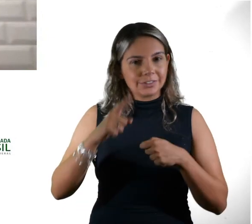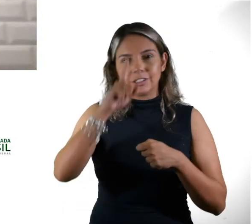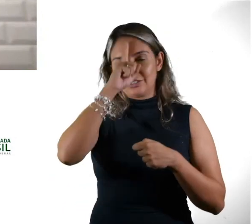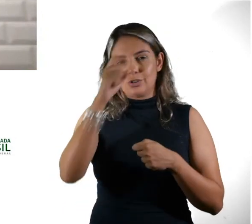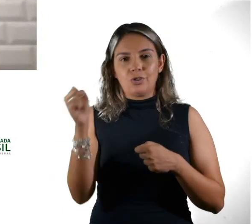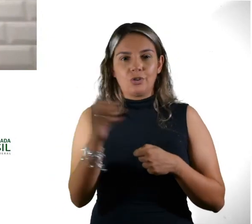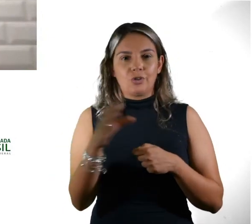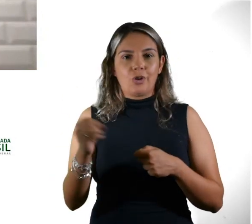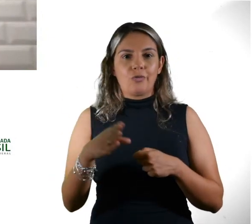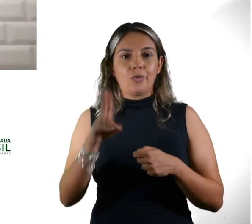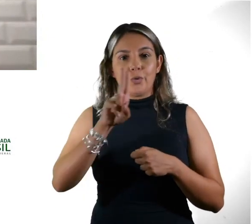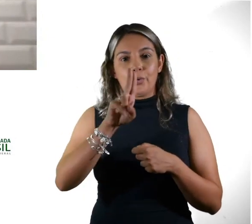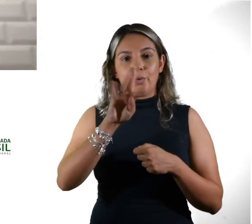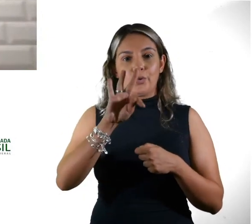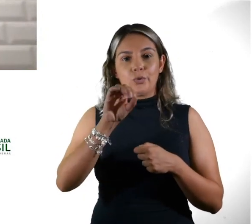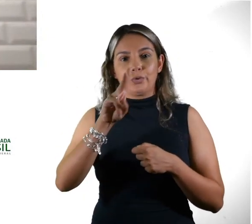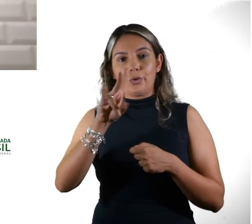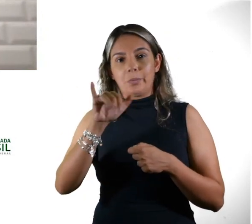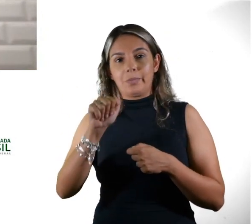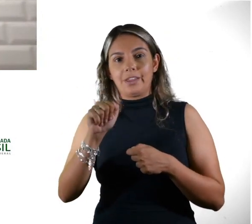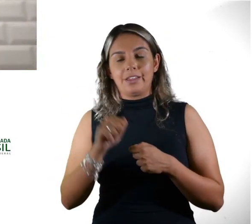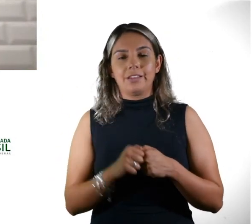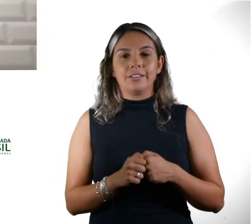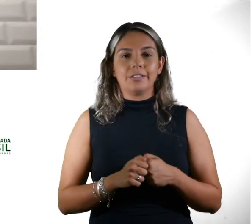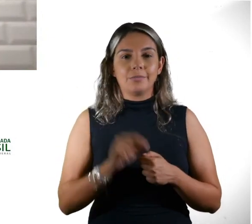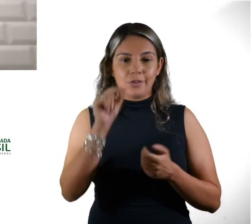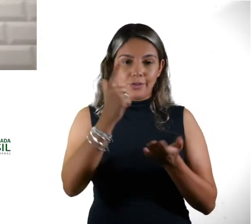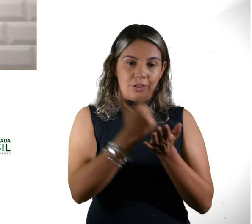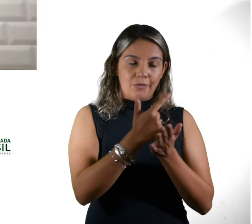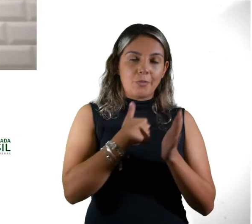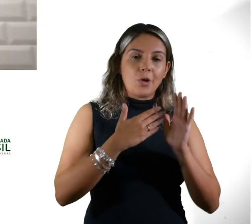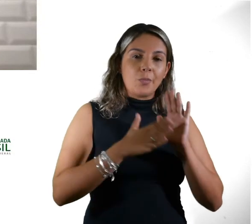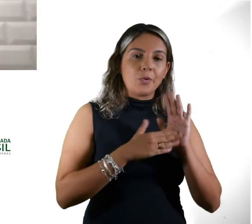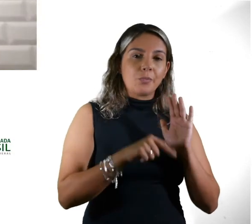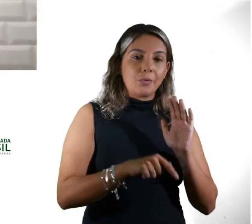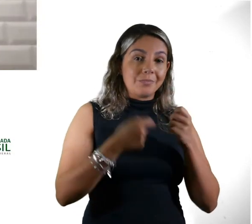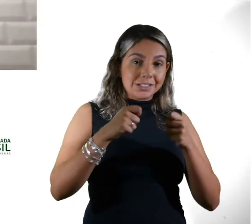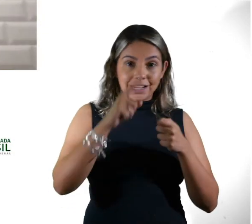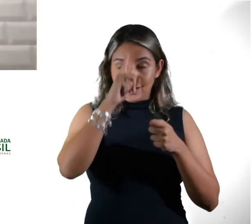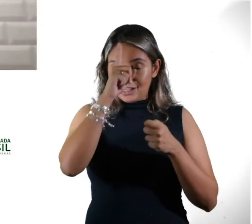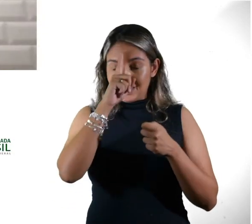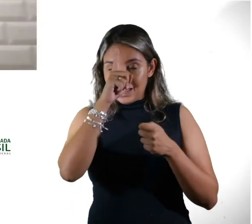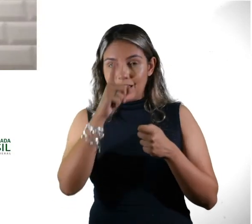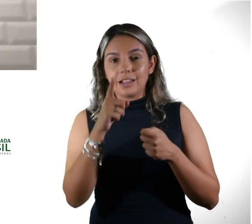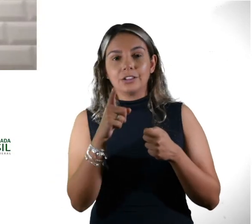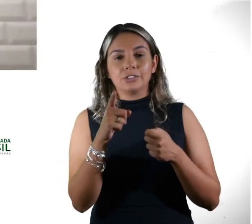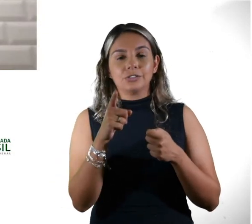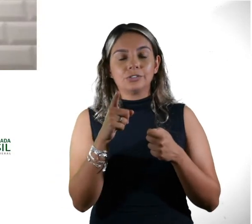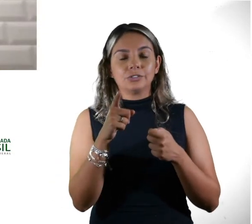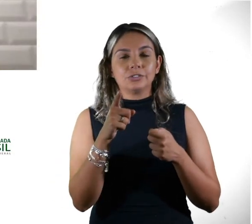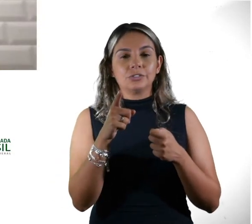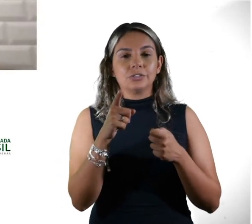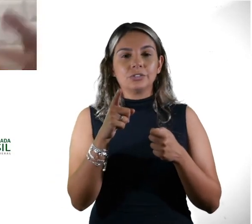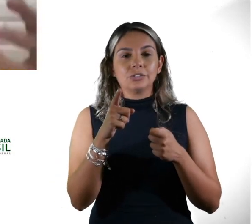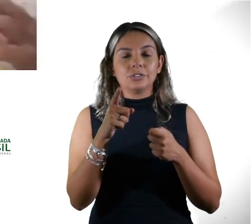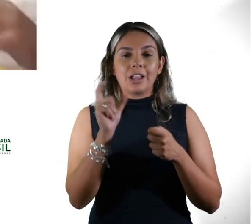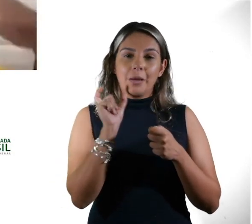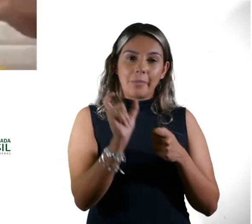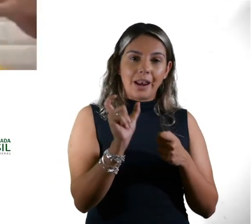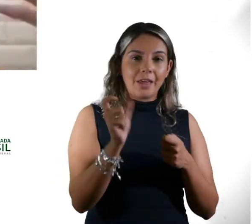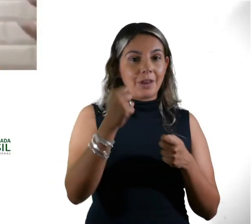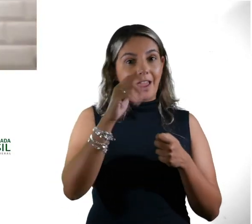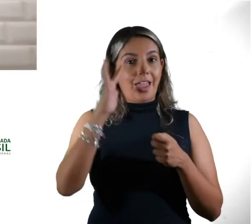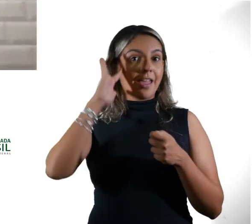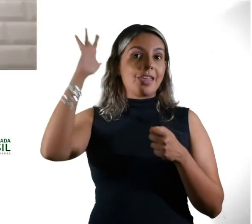criar novas utopias. Atenção, é um pouco aquilo que o meu livro propõe, não é? É preciso criar, através da palavra, é